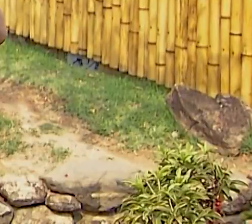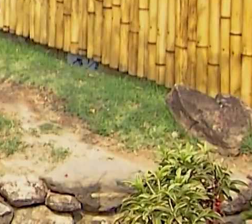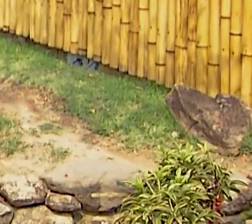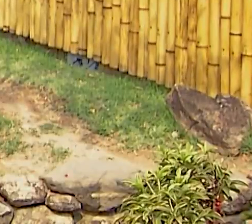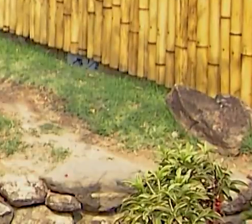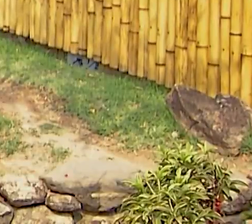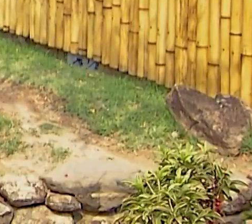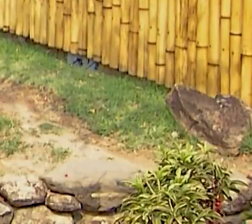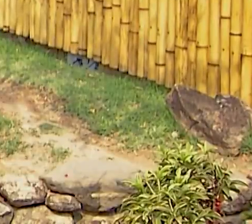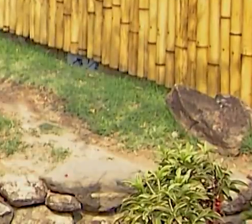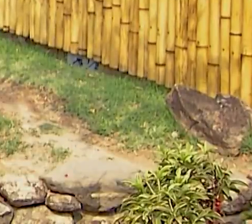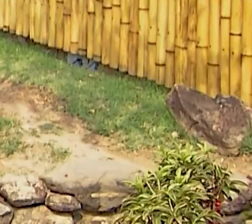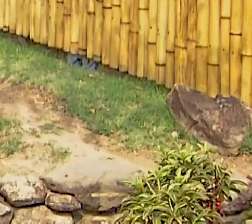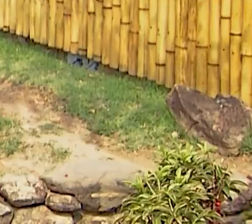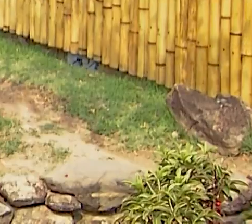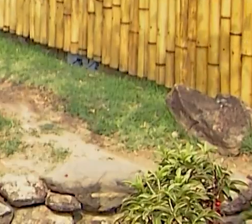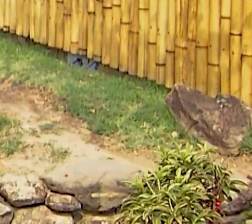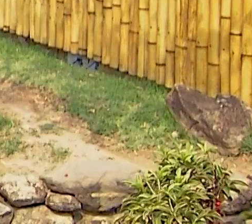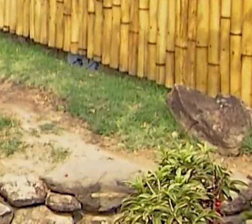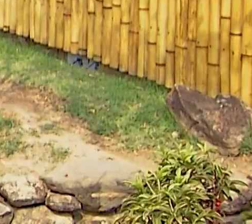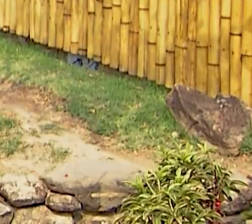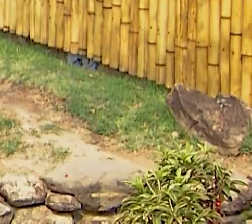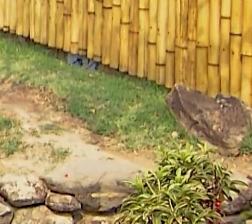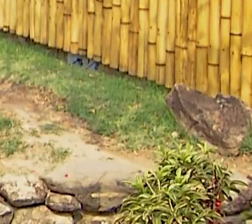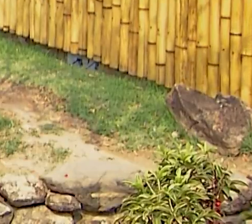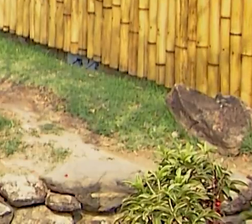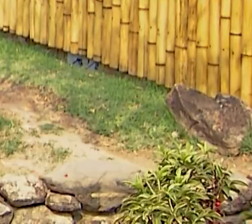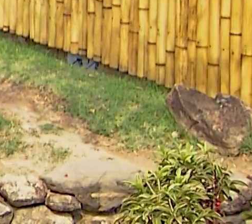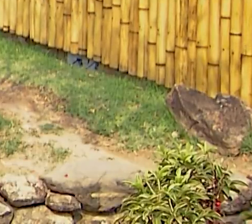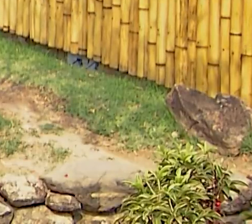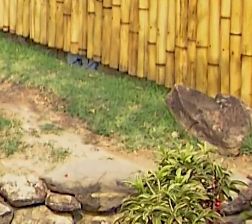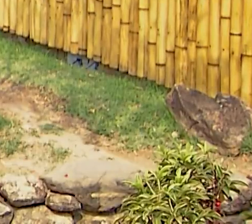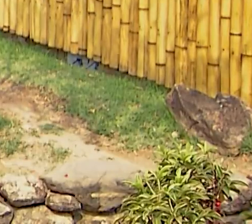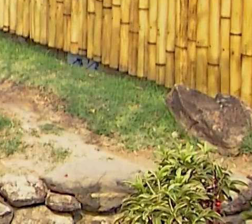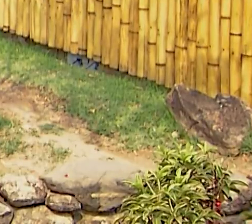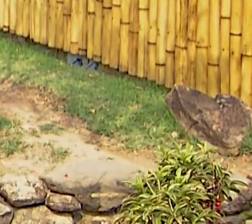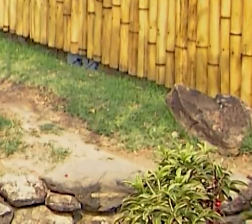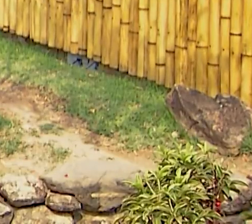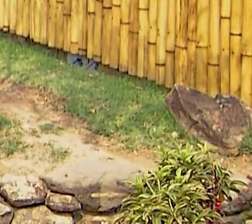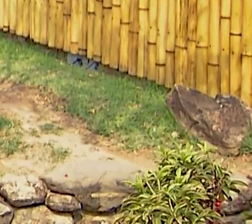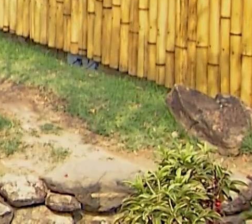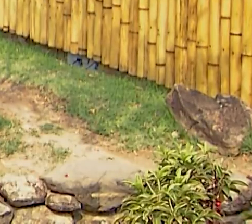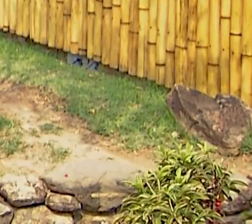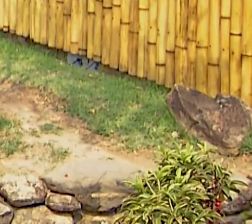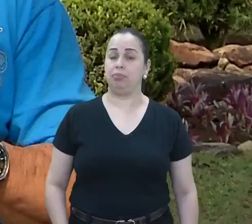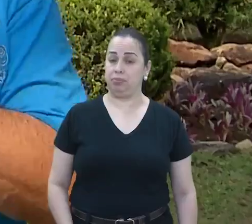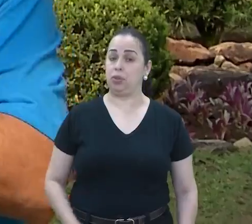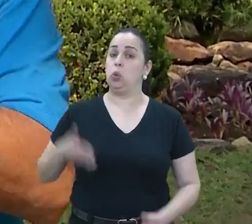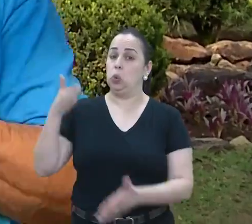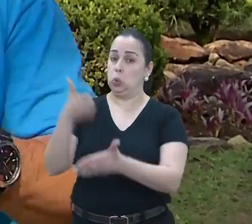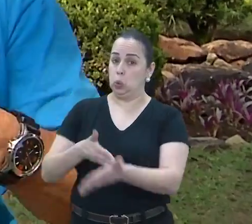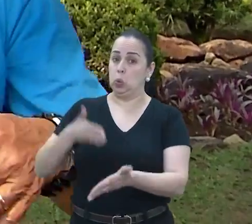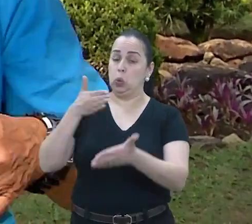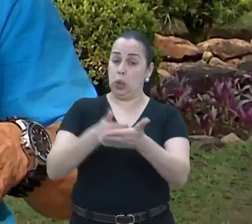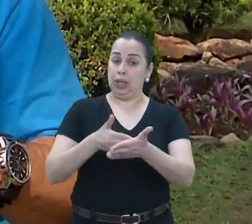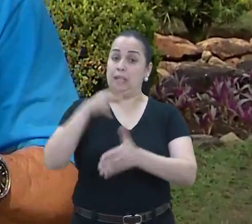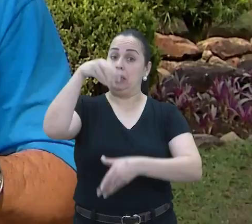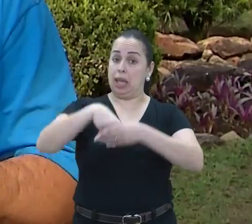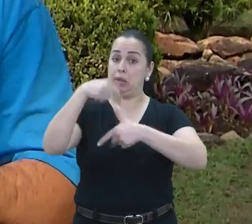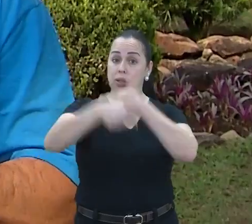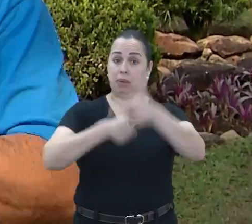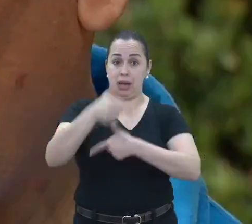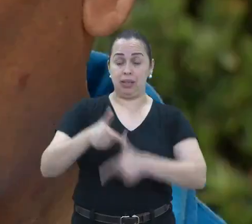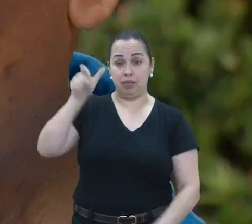mais complexos, como por exemplo assim, médico, banco, aí isso eu preciso de um intérprete de Libras estar junto. Obstáculos também